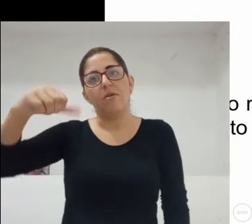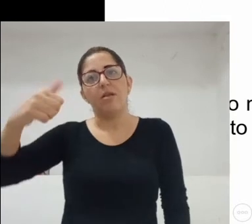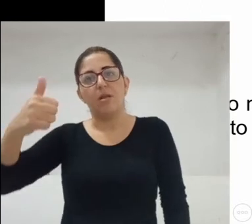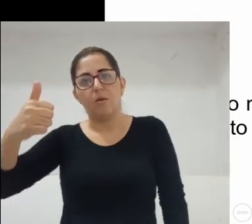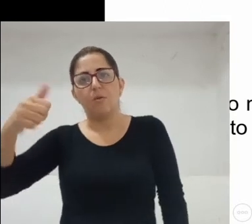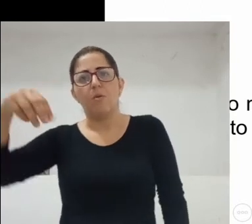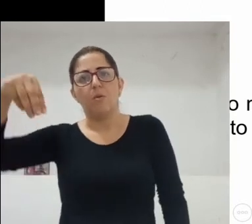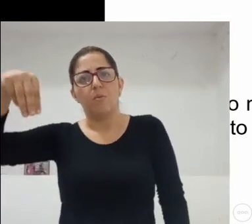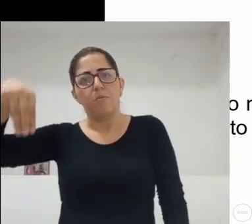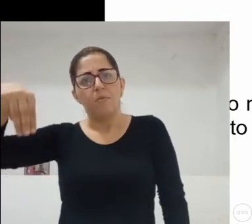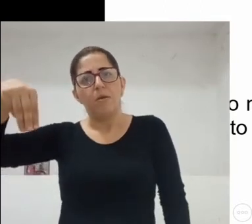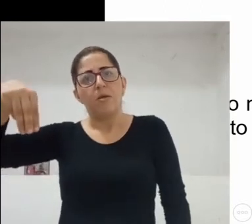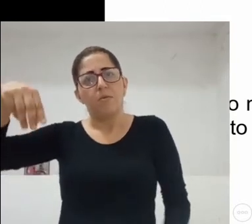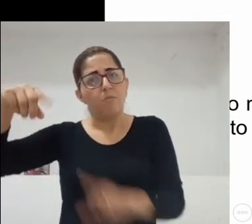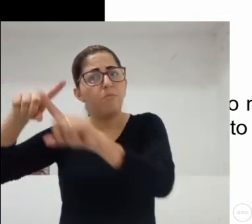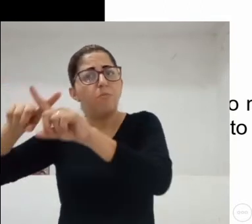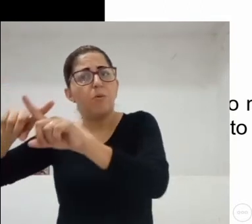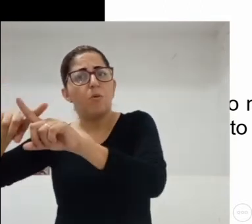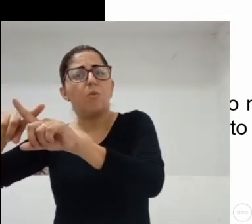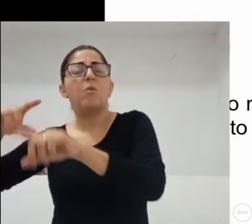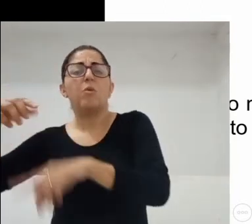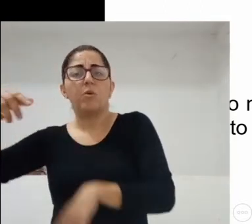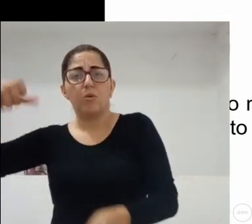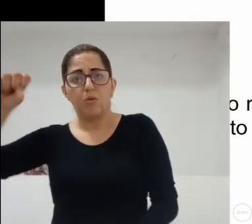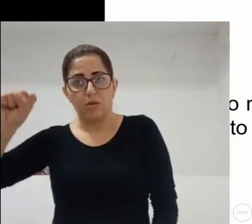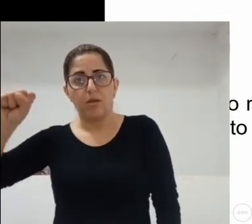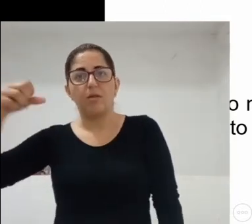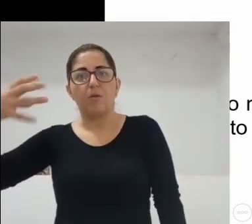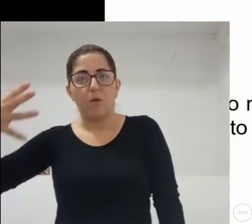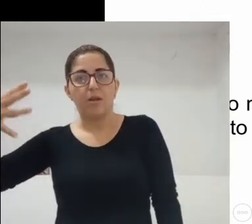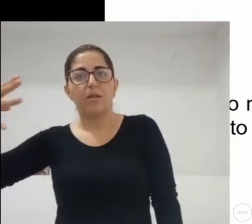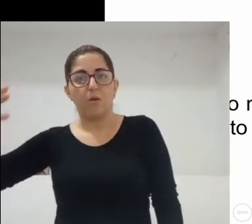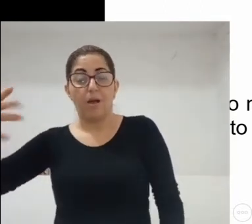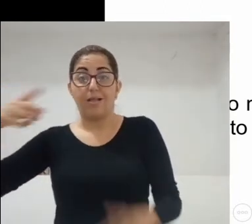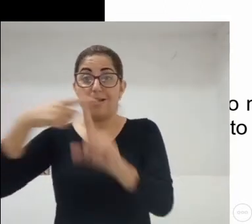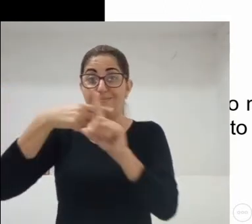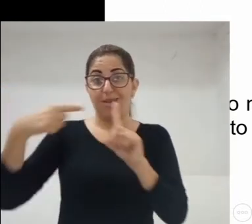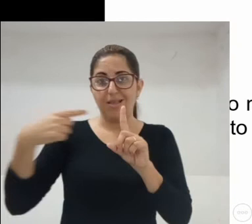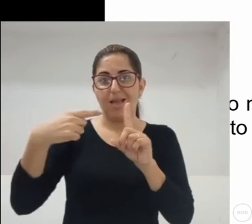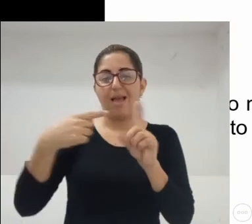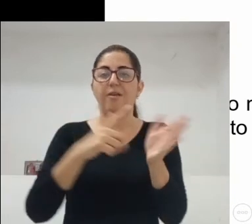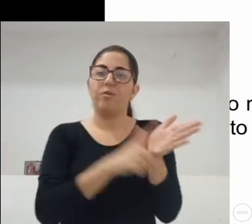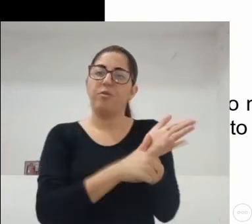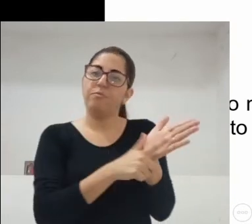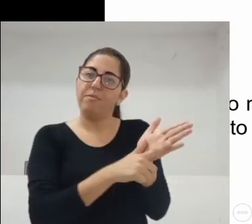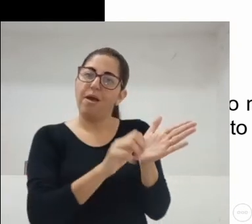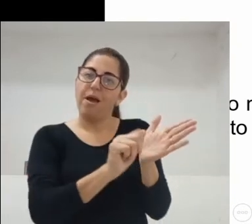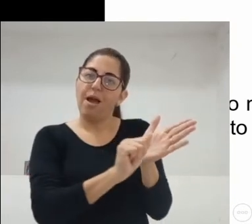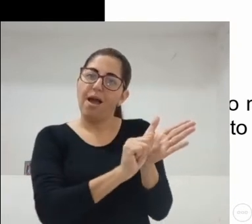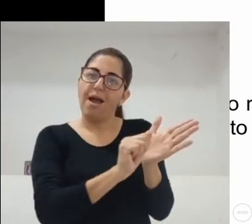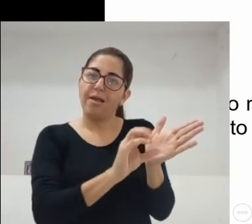841 milímetros por 594, né, que é a metade do